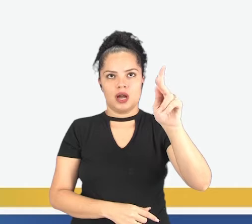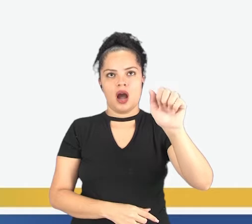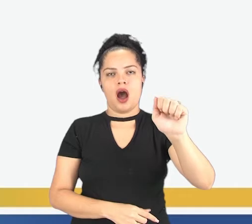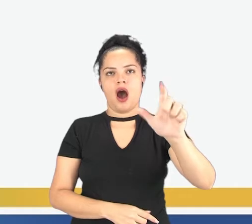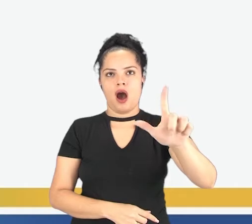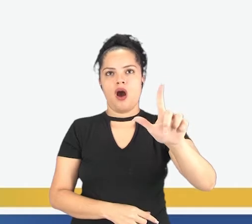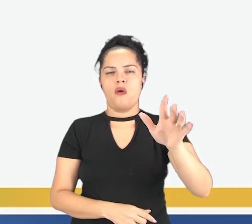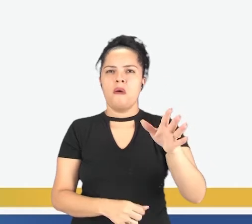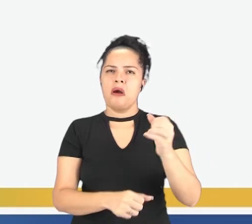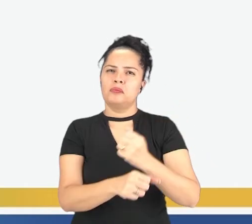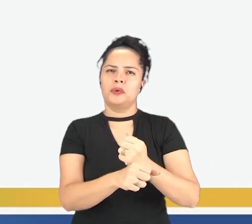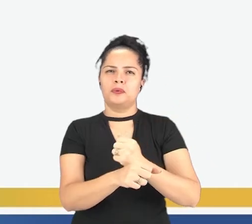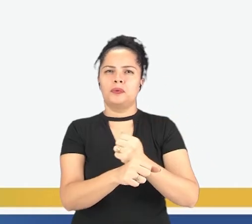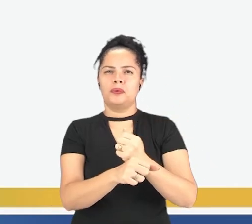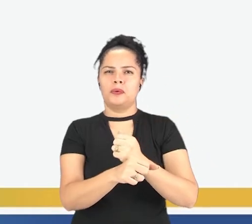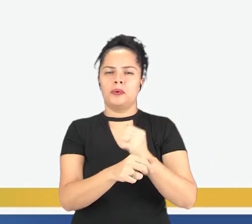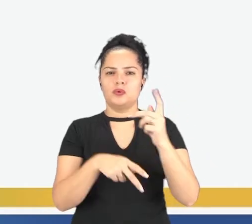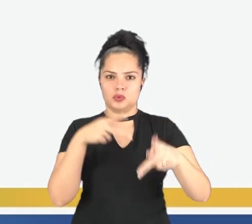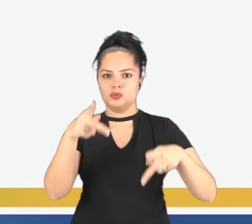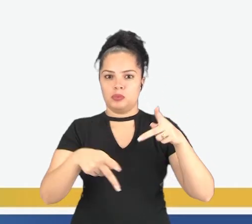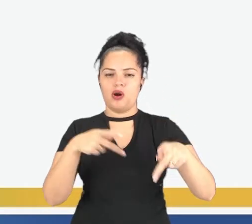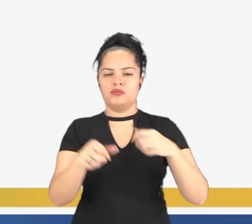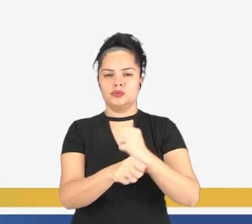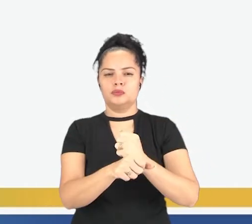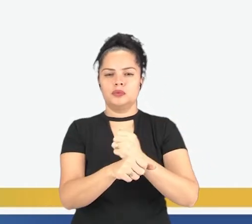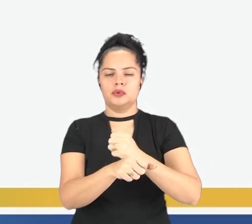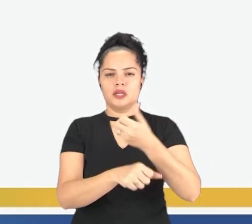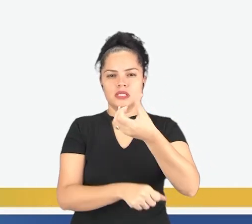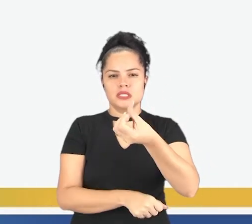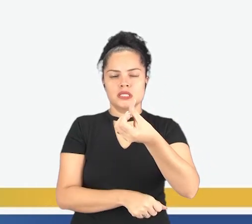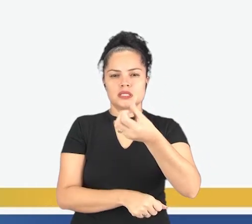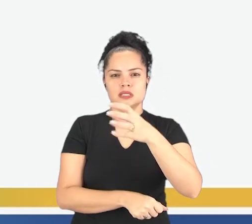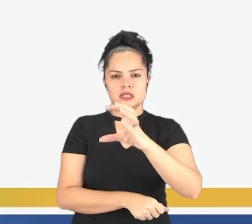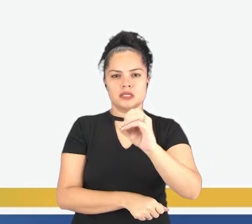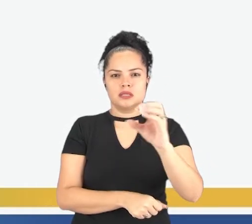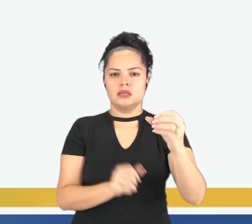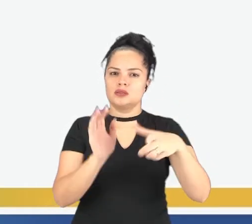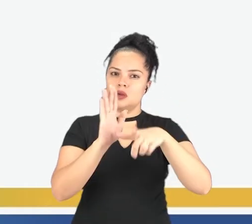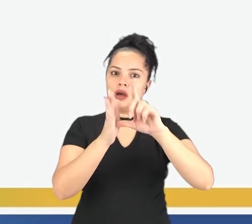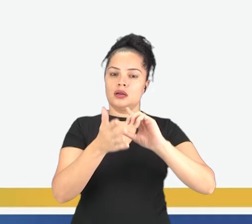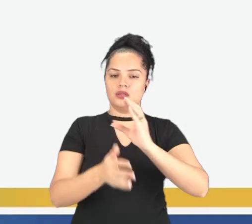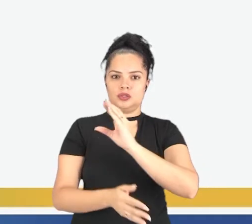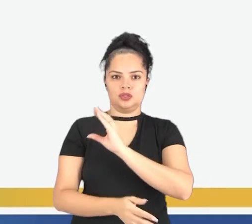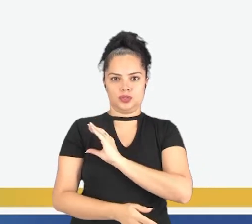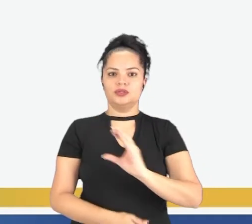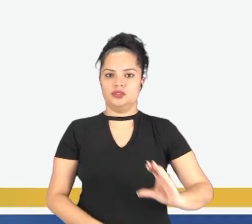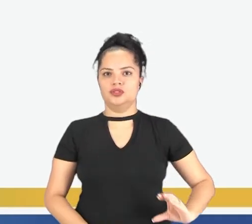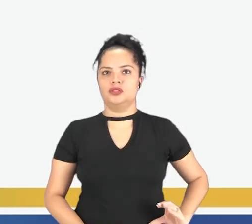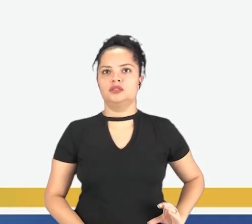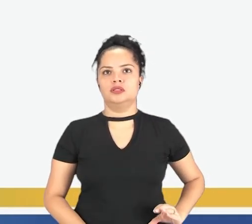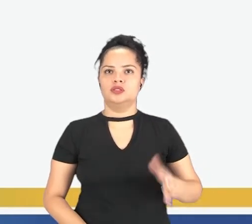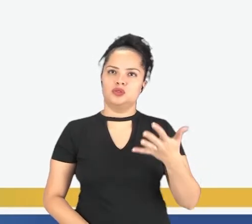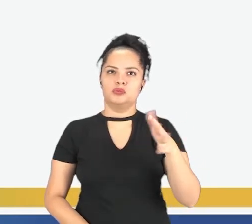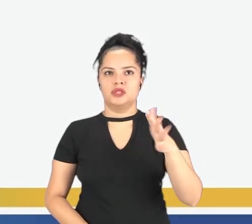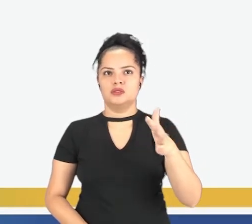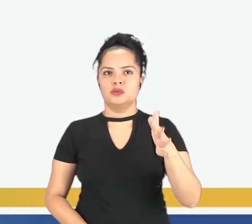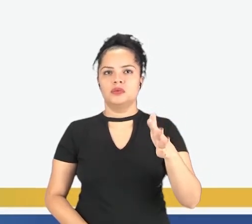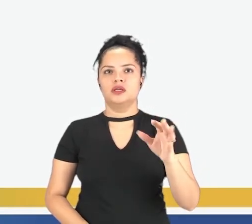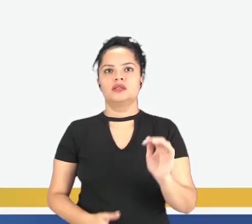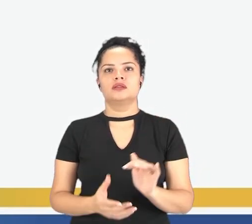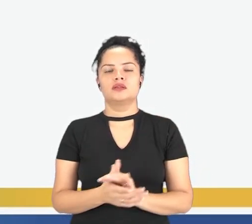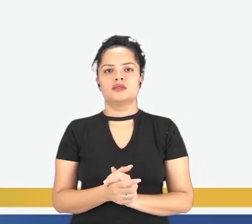em aproximadamente 600 a.C., dominando depois o período chamado de Clássico, né? Que vai de 300 a 900 depois de